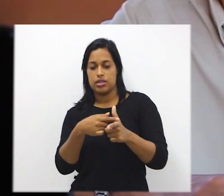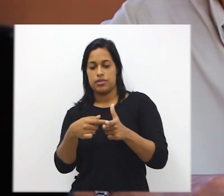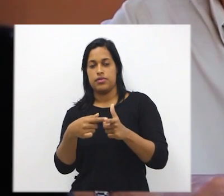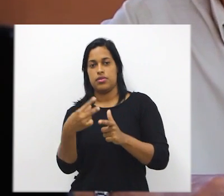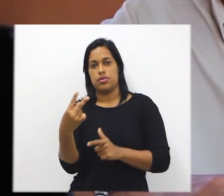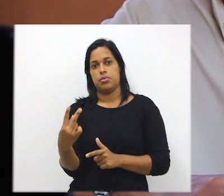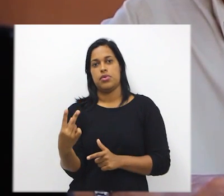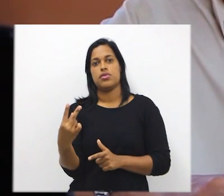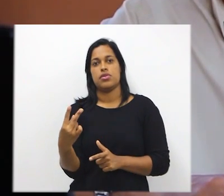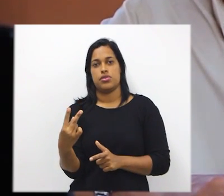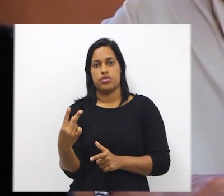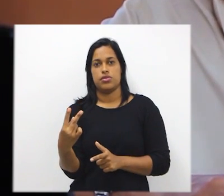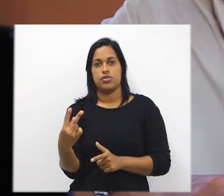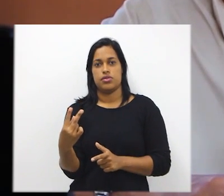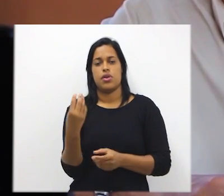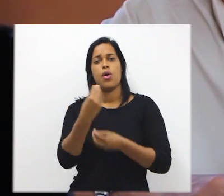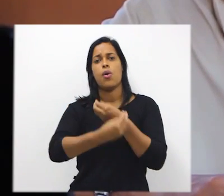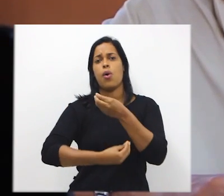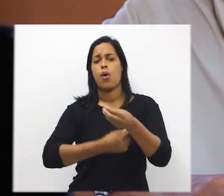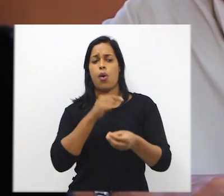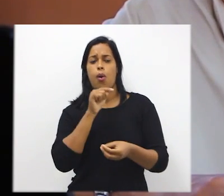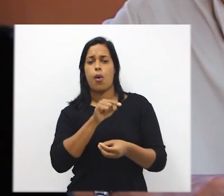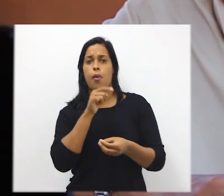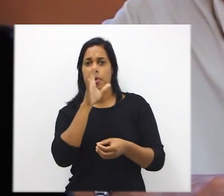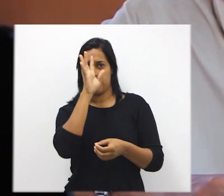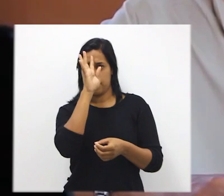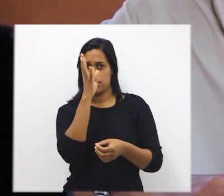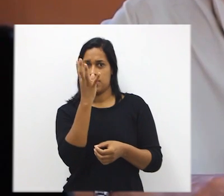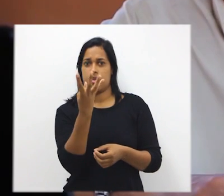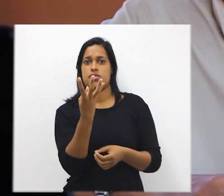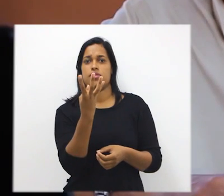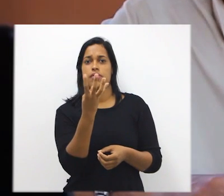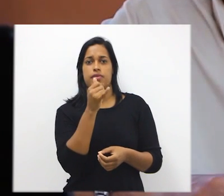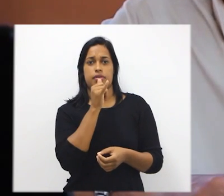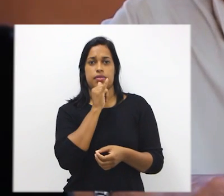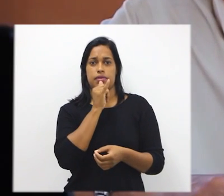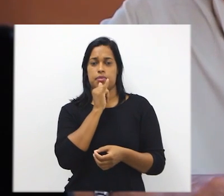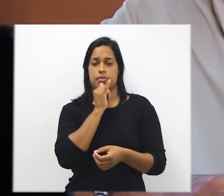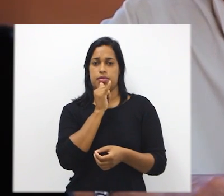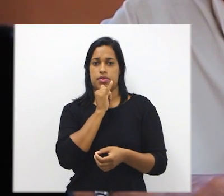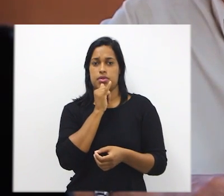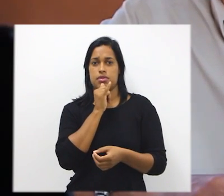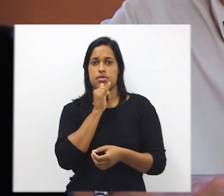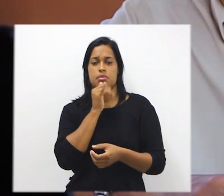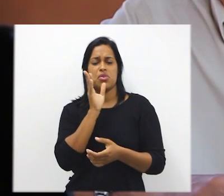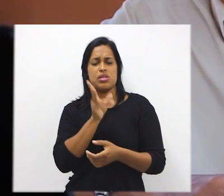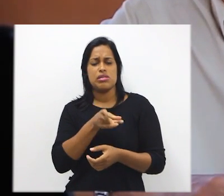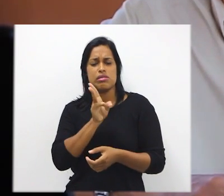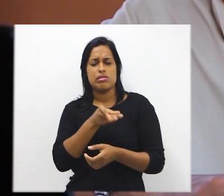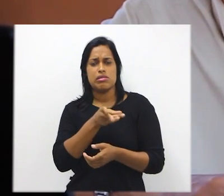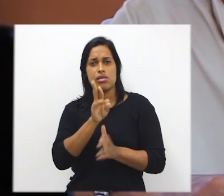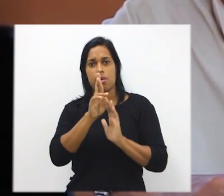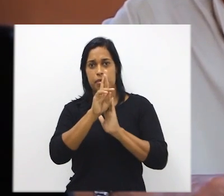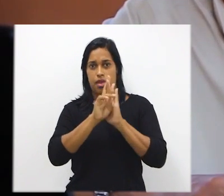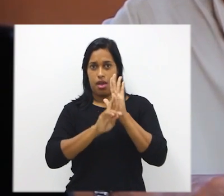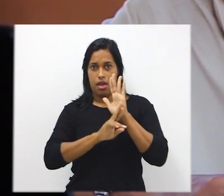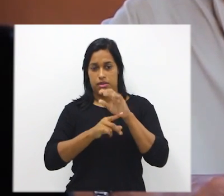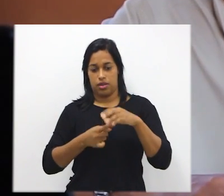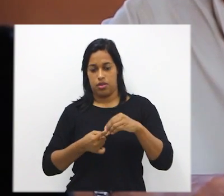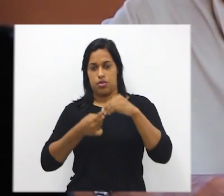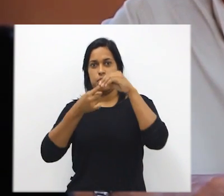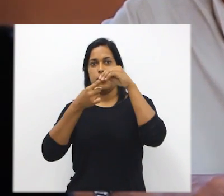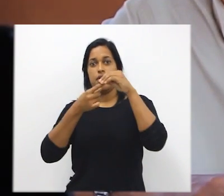2. Como é que essa expressão vai ser resolvida? Seguindo a regra das